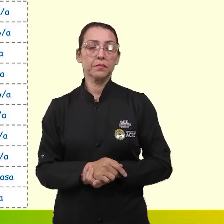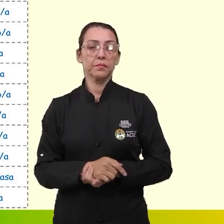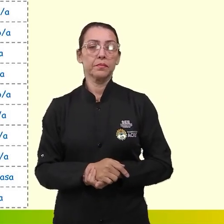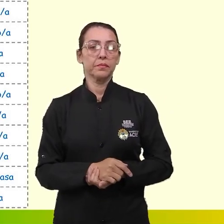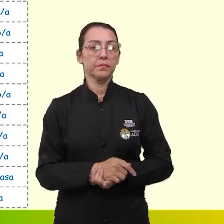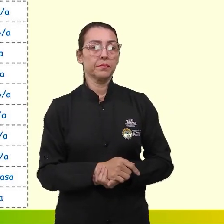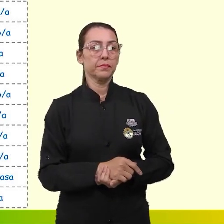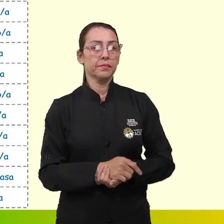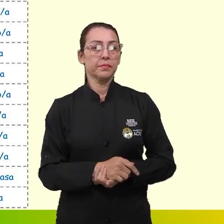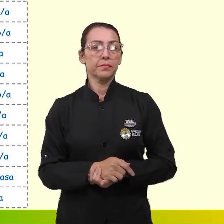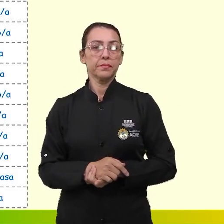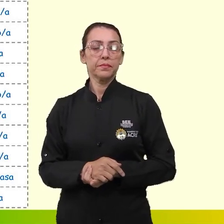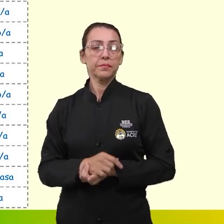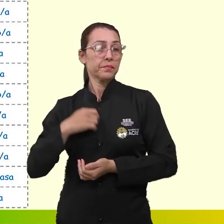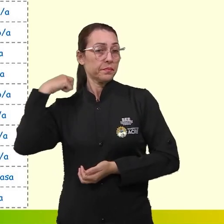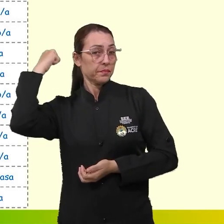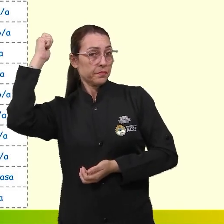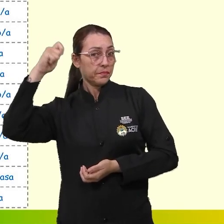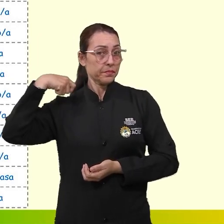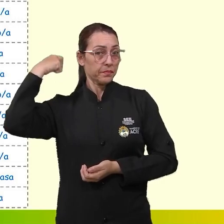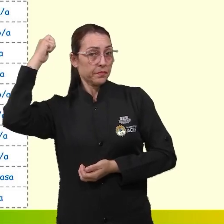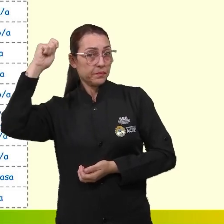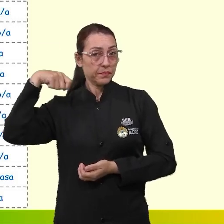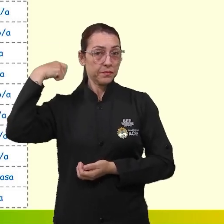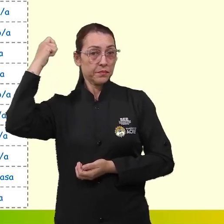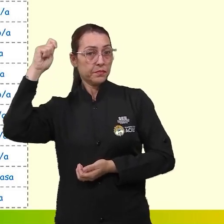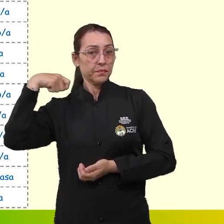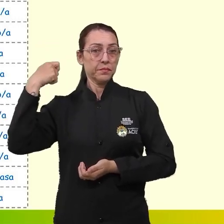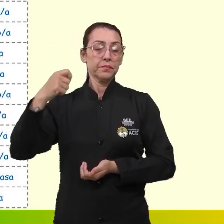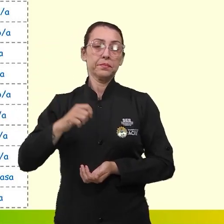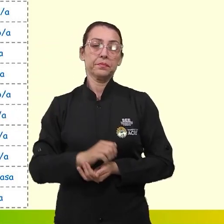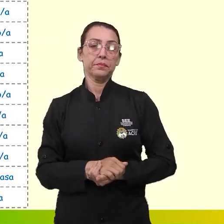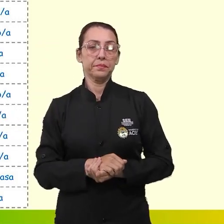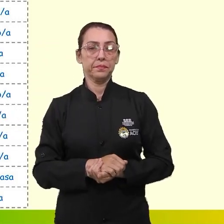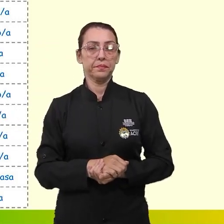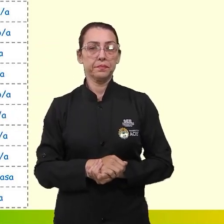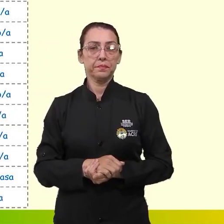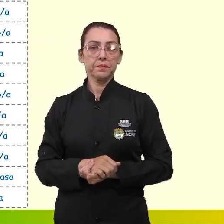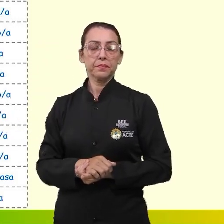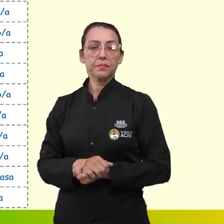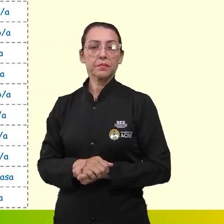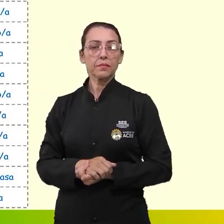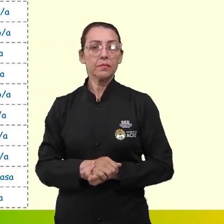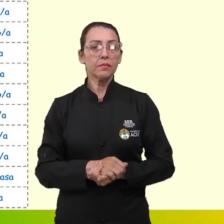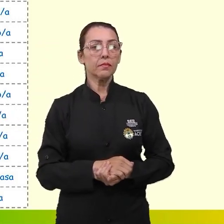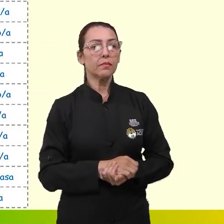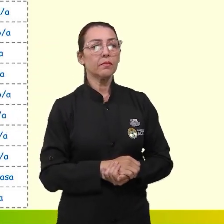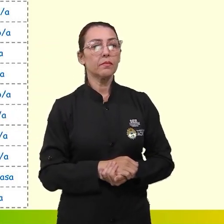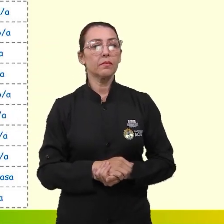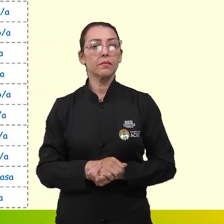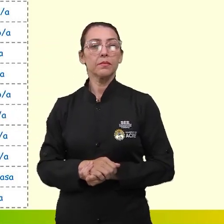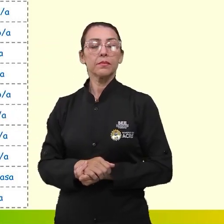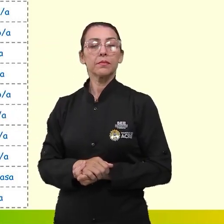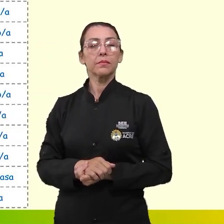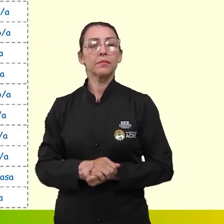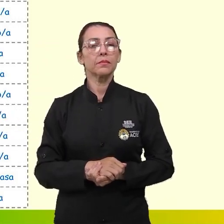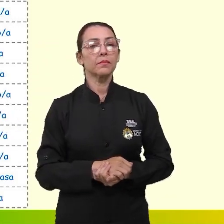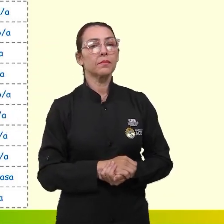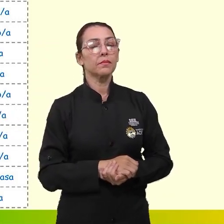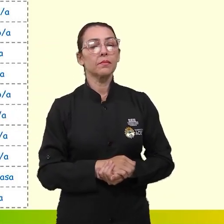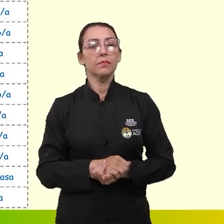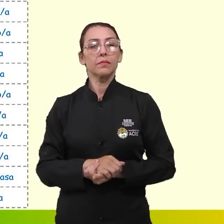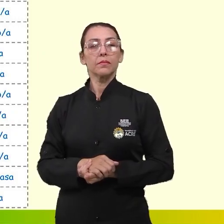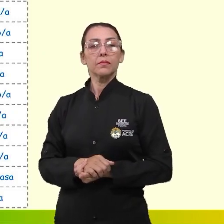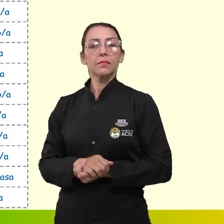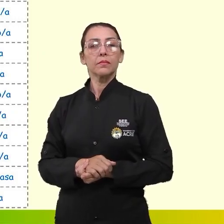maestra. Aqui temos uma peluqueira, ou seja, aquela profissional do cabelo. Aqui